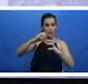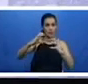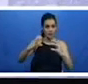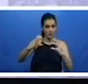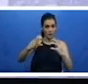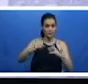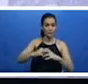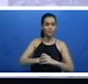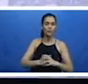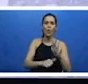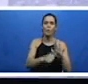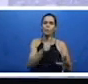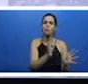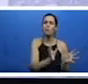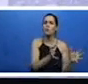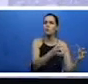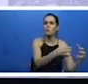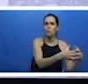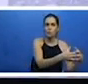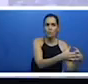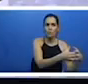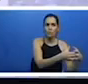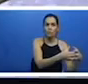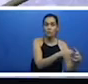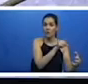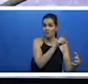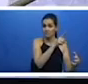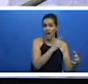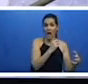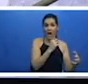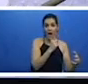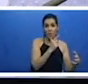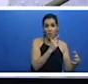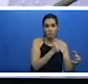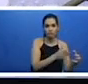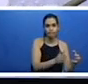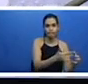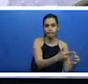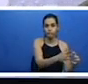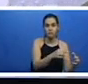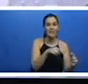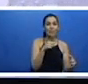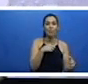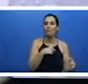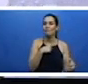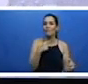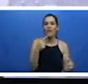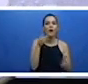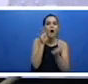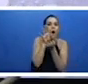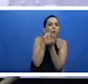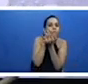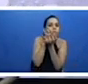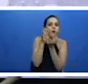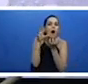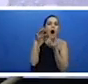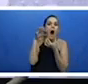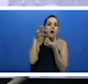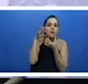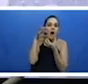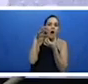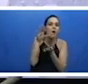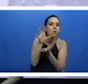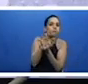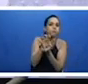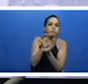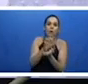grupo que surgiu são os agnatos, que são animais aquáticos, peixes que não têm mandíbula. Atualmente, como exemplo, nós temos a